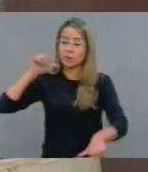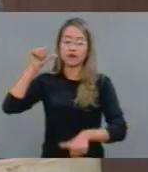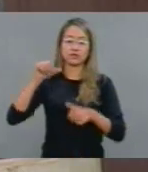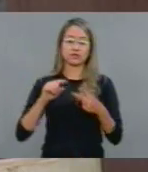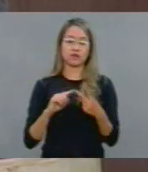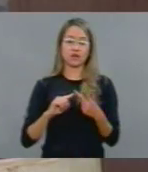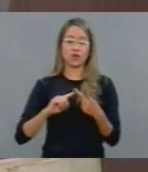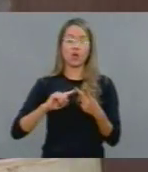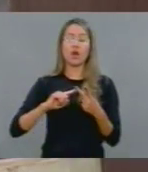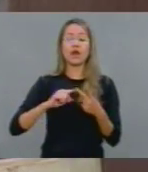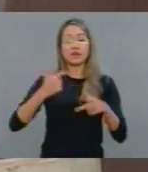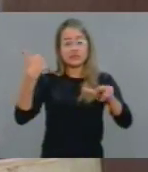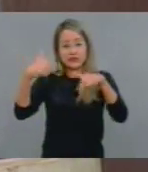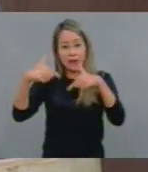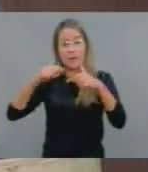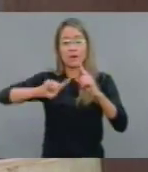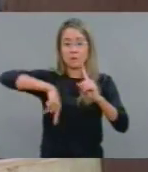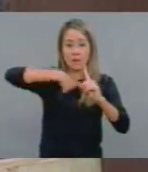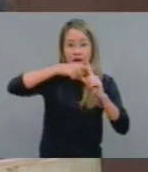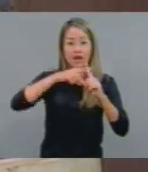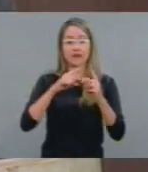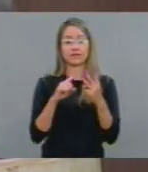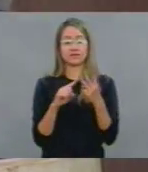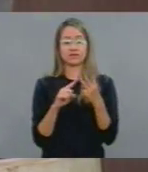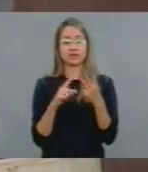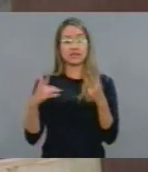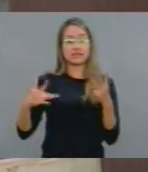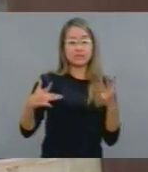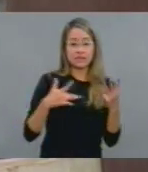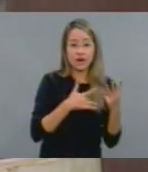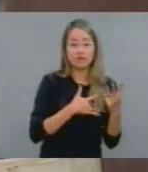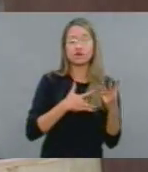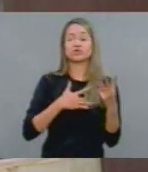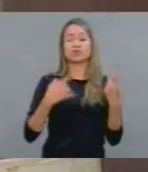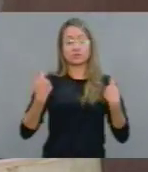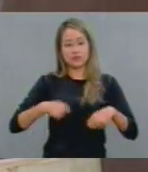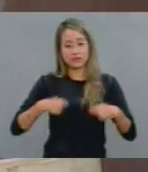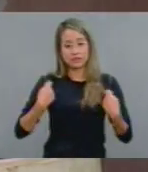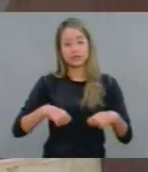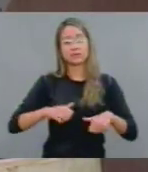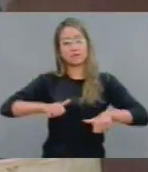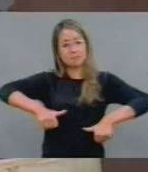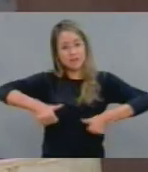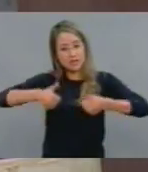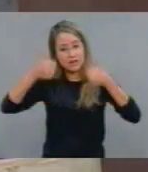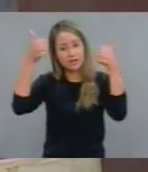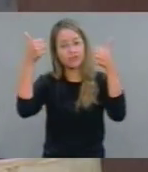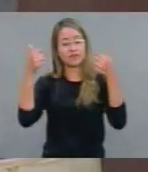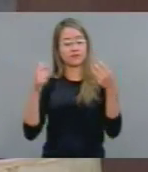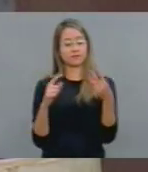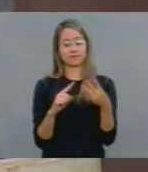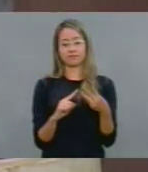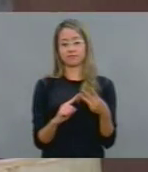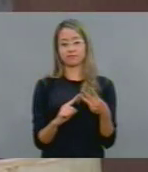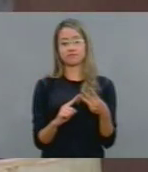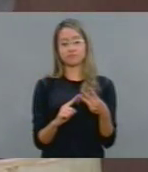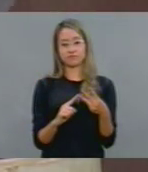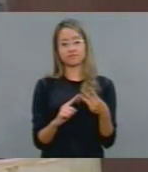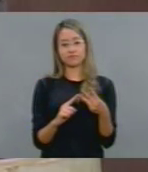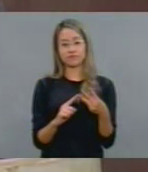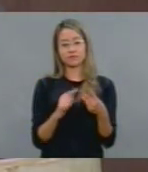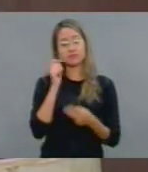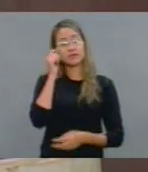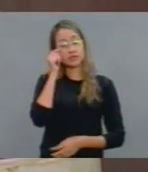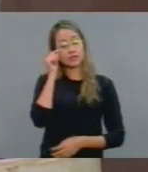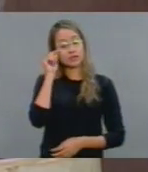emprego, por saúde, por redução da inflação, consiga fazer ver